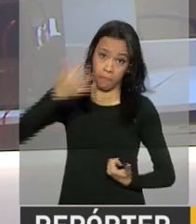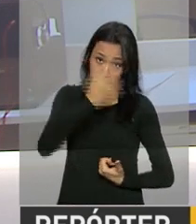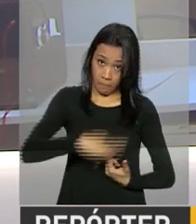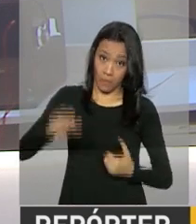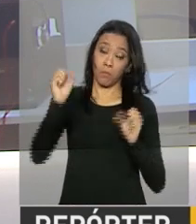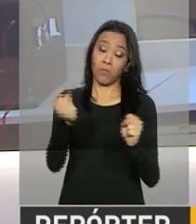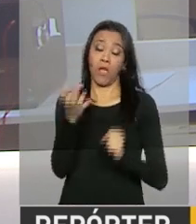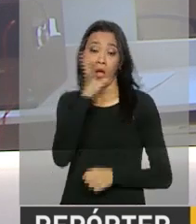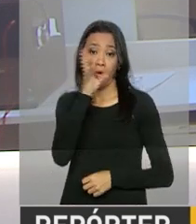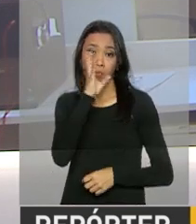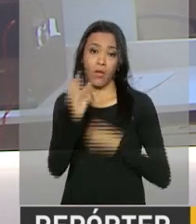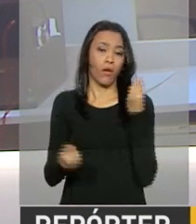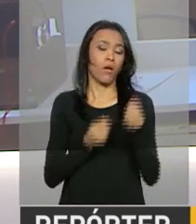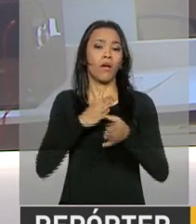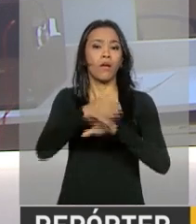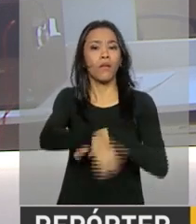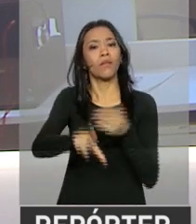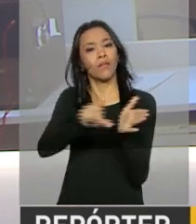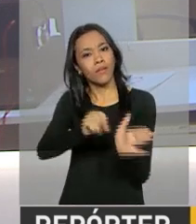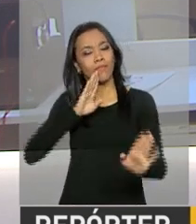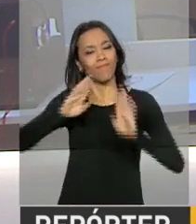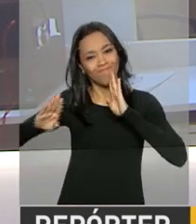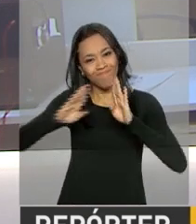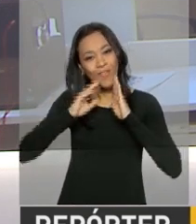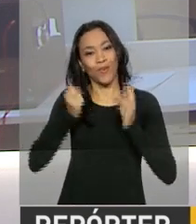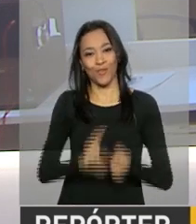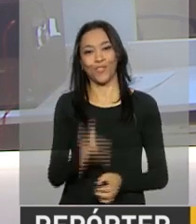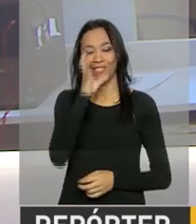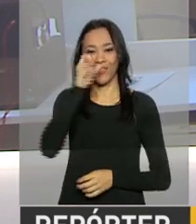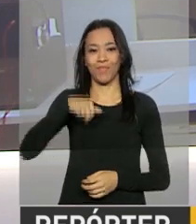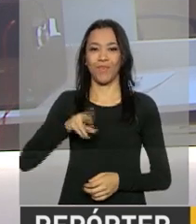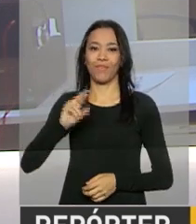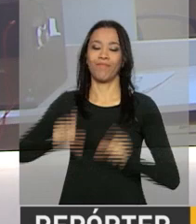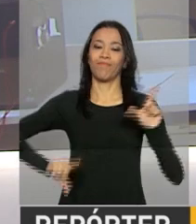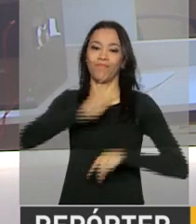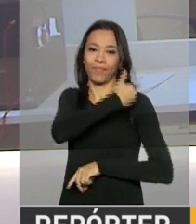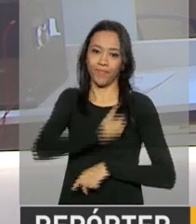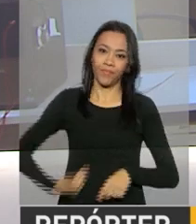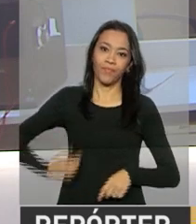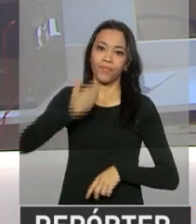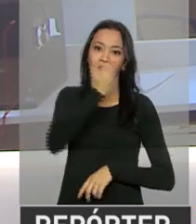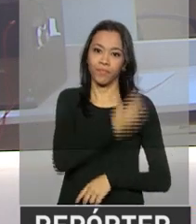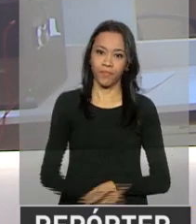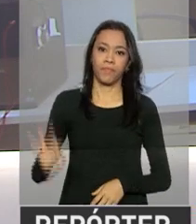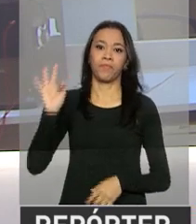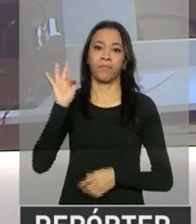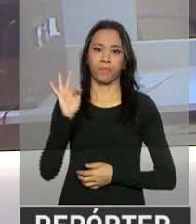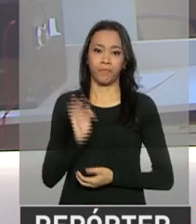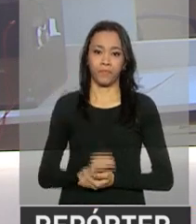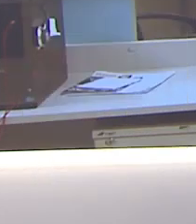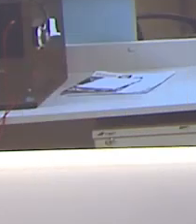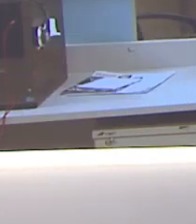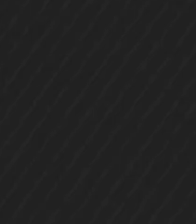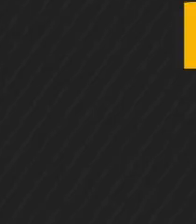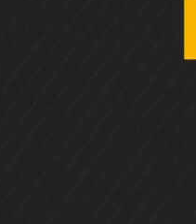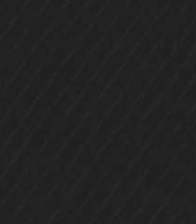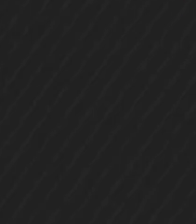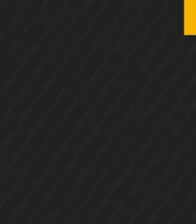acompanhe também as novidades em nossas redes sociais Continue com a gente NBR a TV do Governo Federal